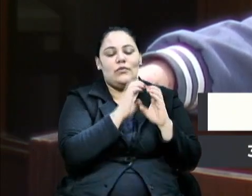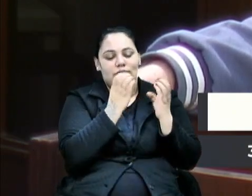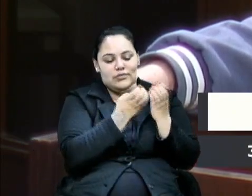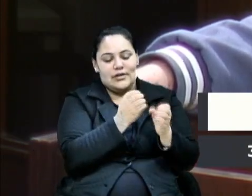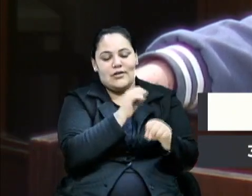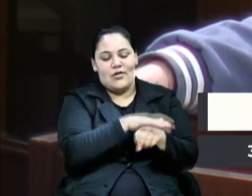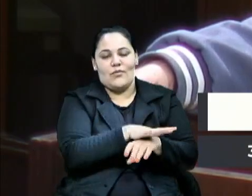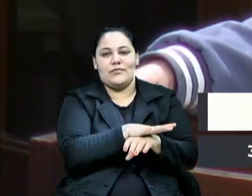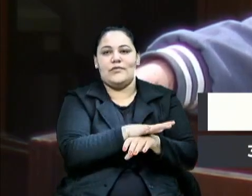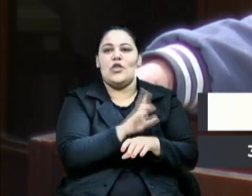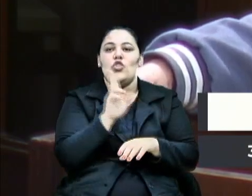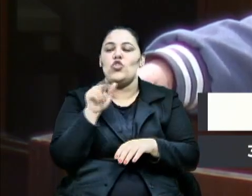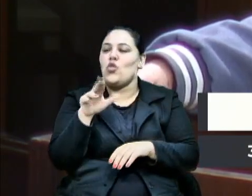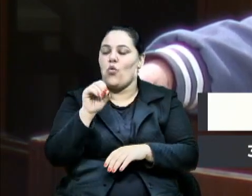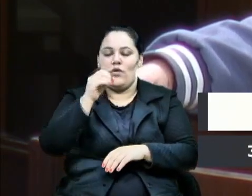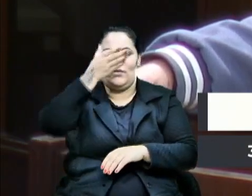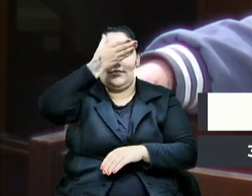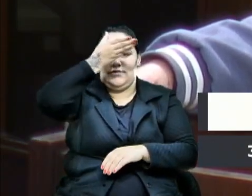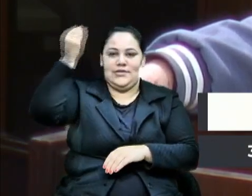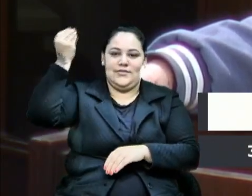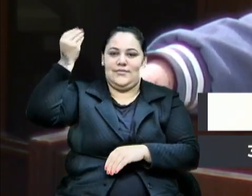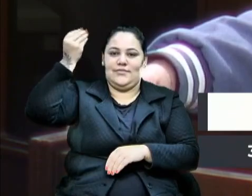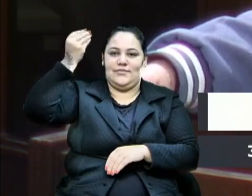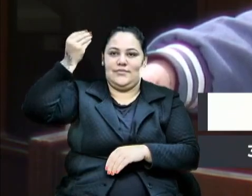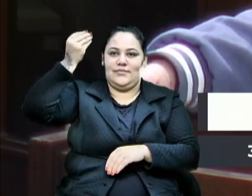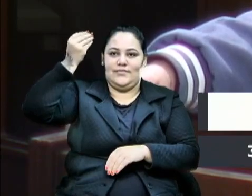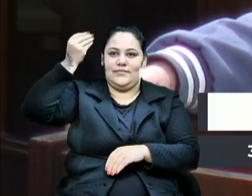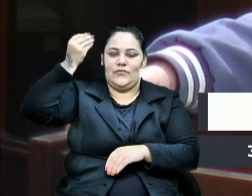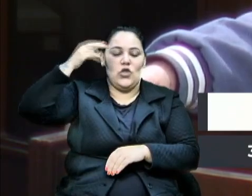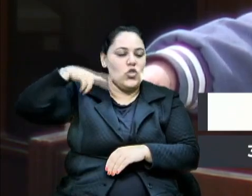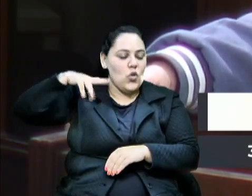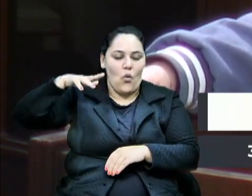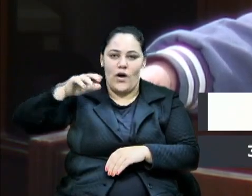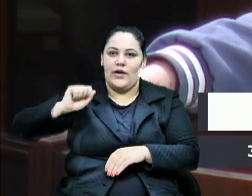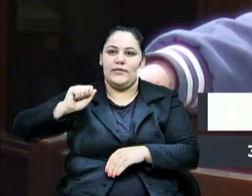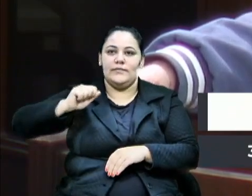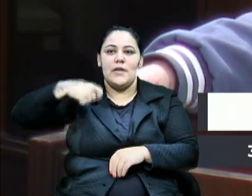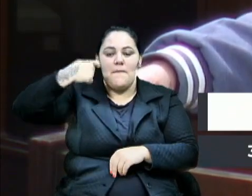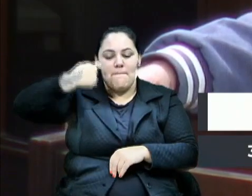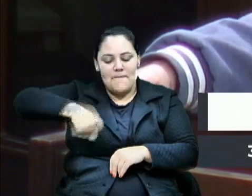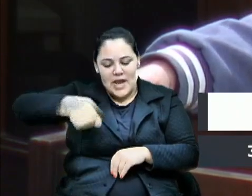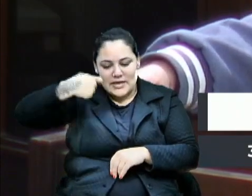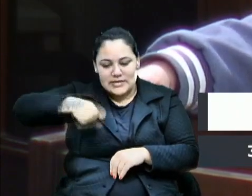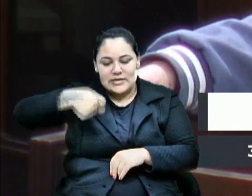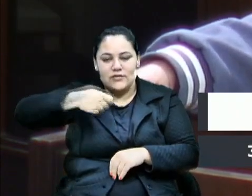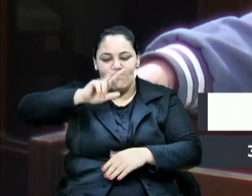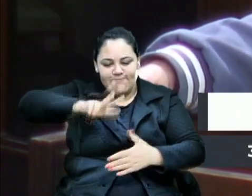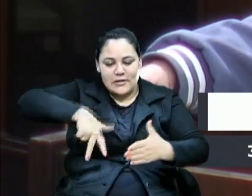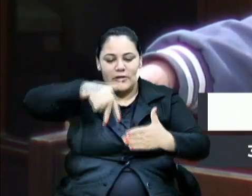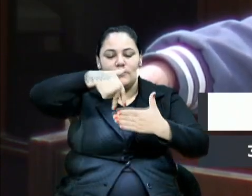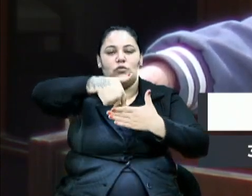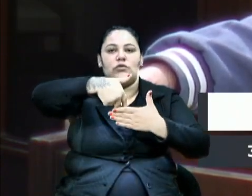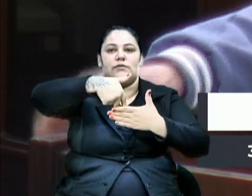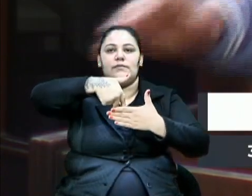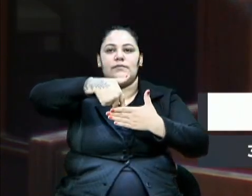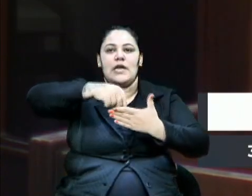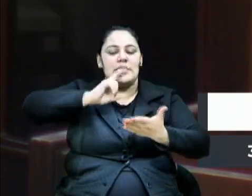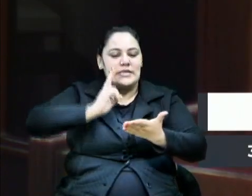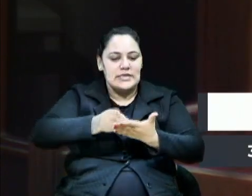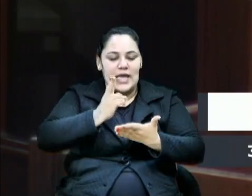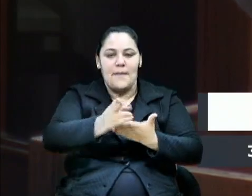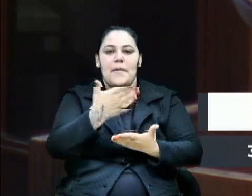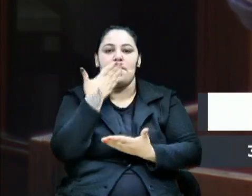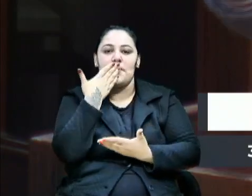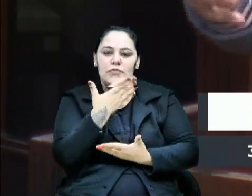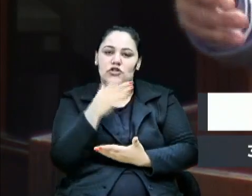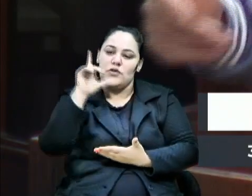eu jamais esqueci e jamais vou esquecer. Se for preciso, eu vou vir aqui quantas vezes for preciso para que se